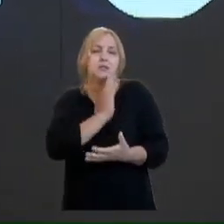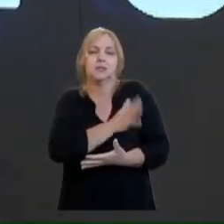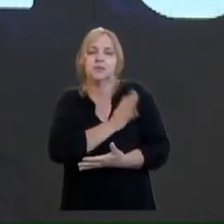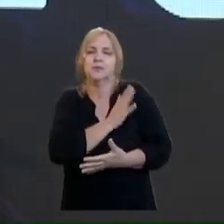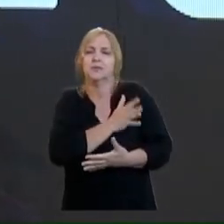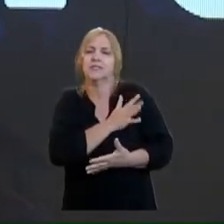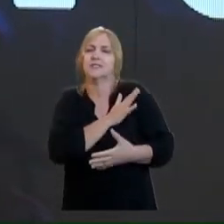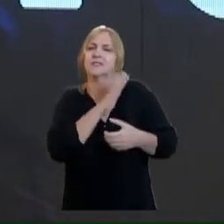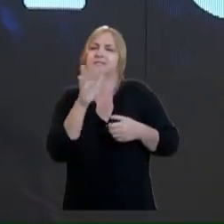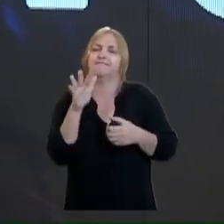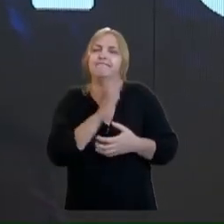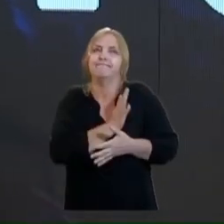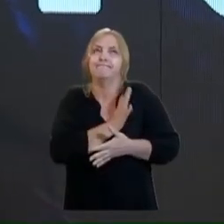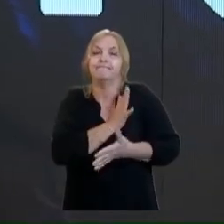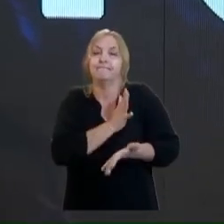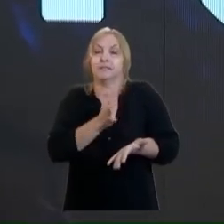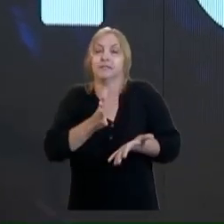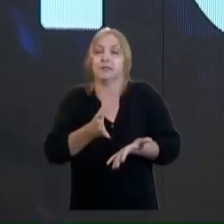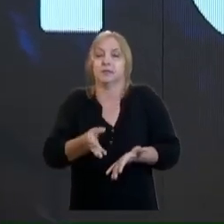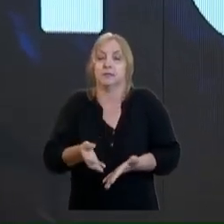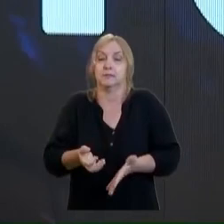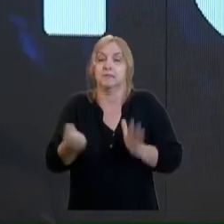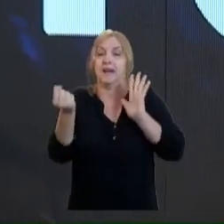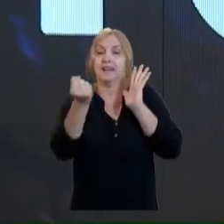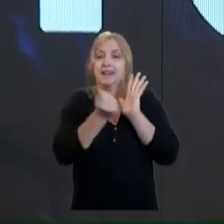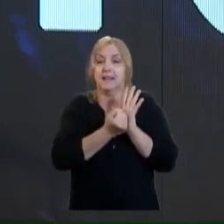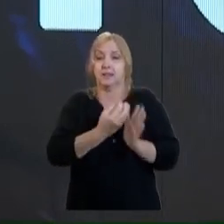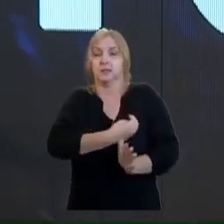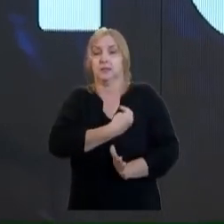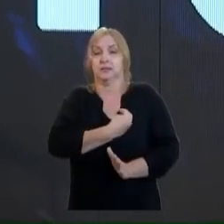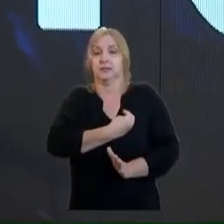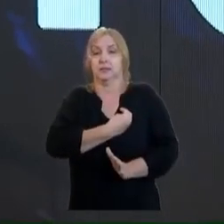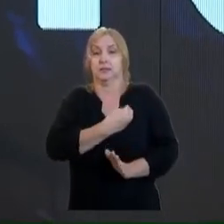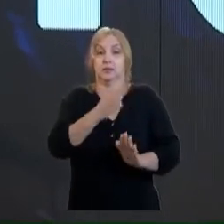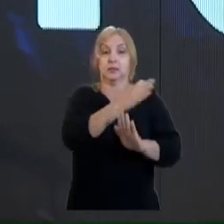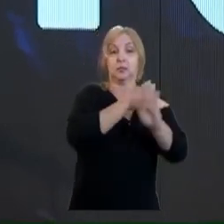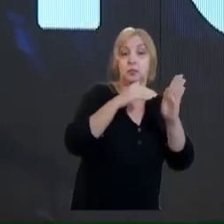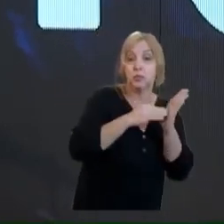que ser algo da sua história. Ou é tudo ou é nada.